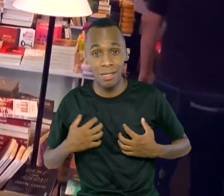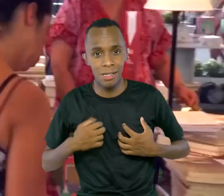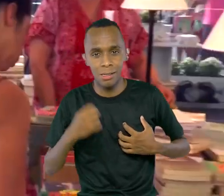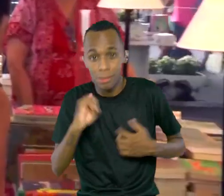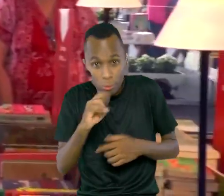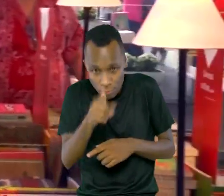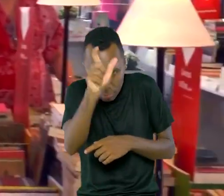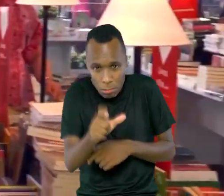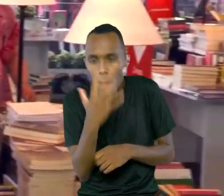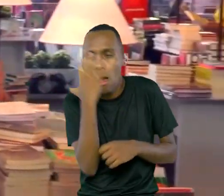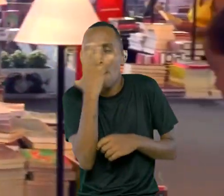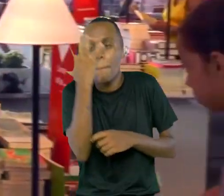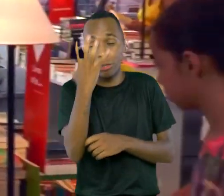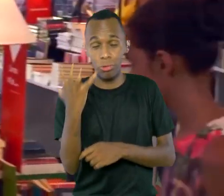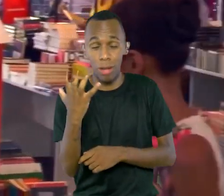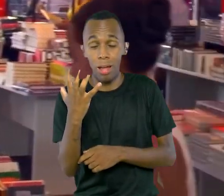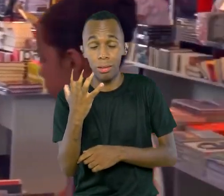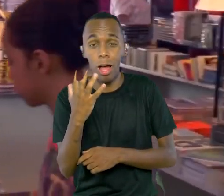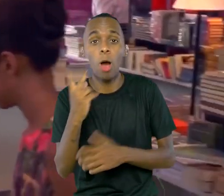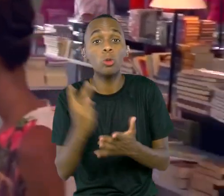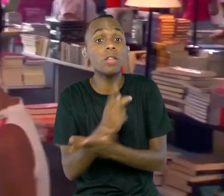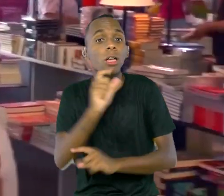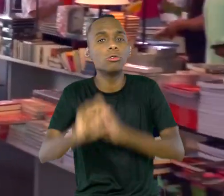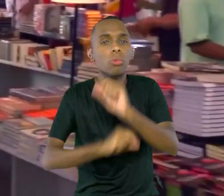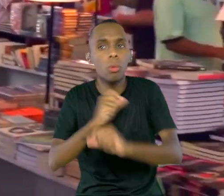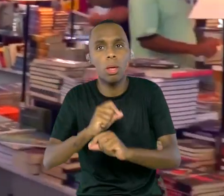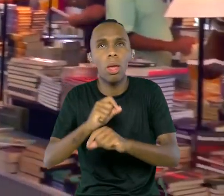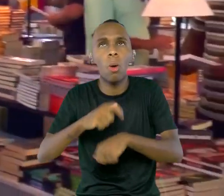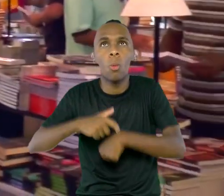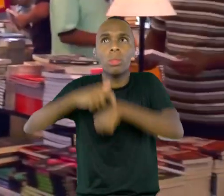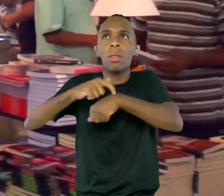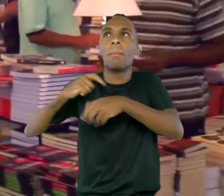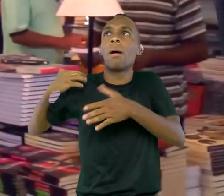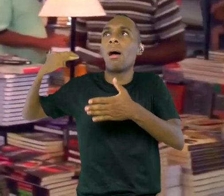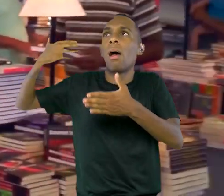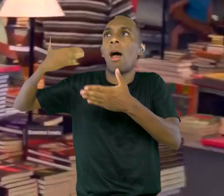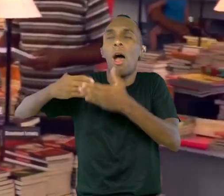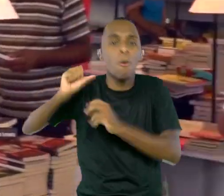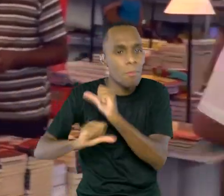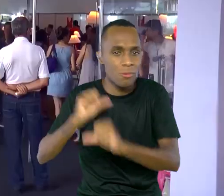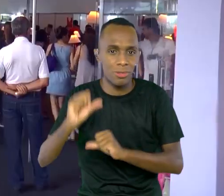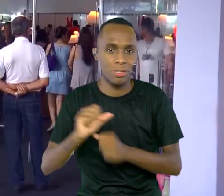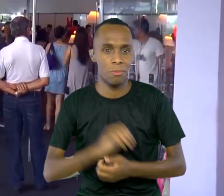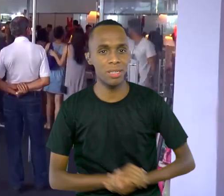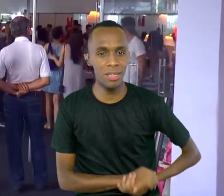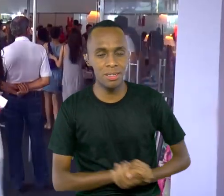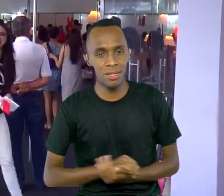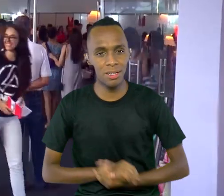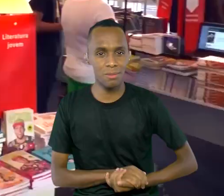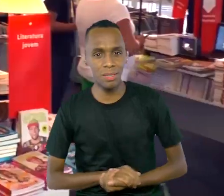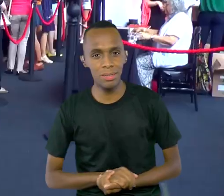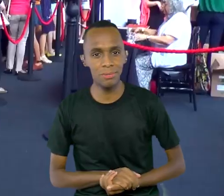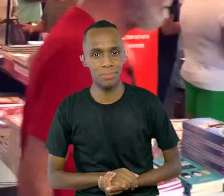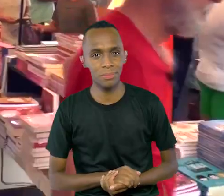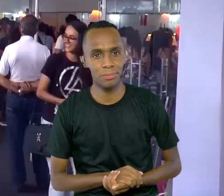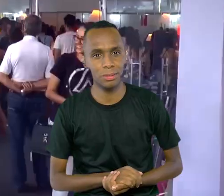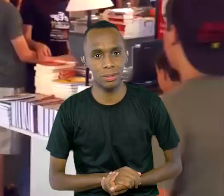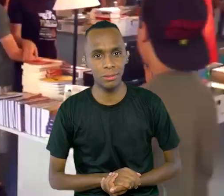perturba. Quando você está apaixonado ou apaixonada, a ideia de tempo se altera.